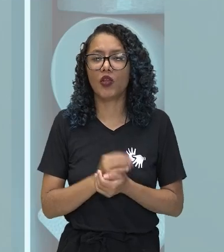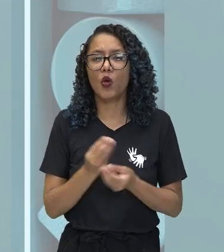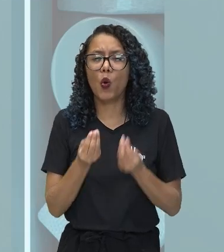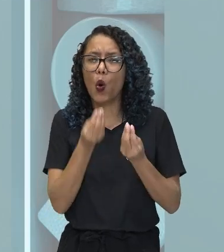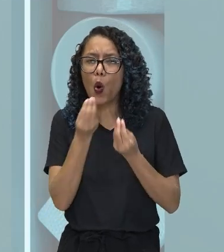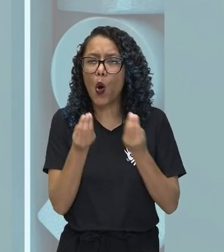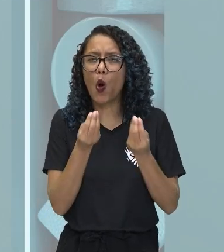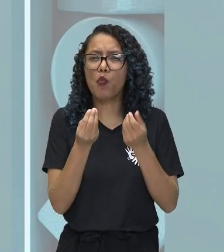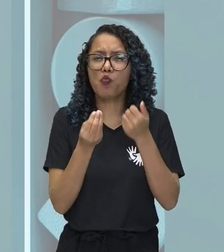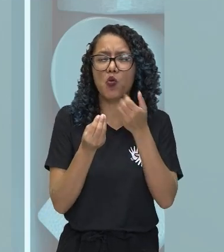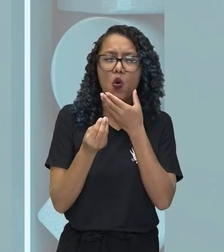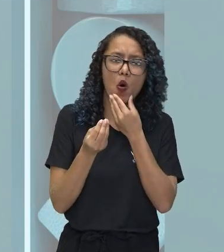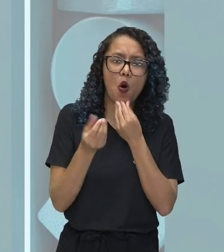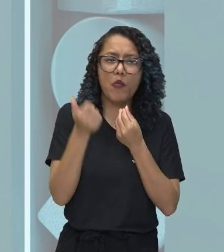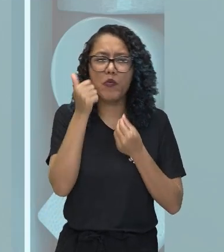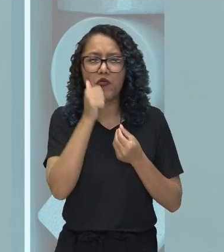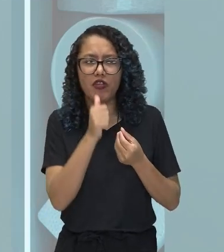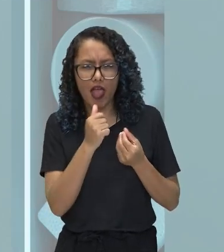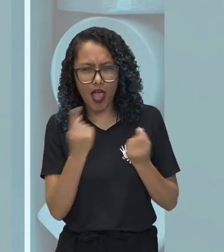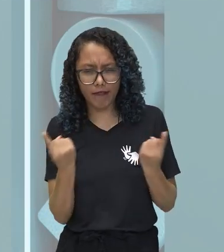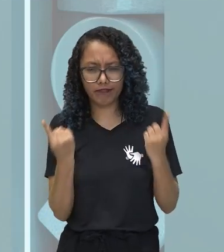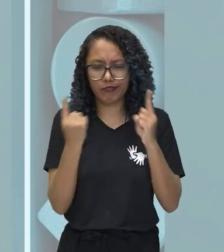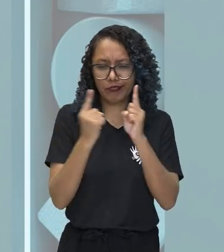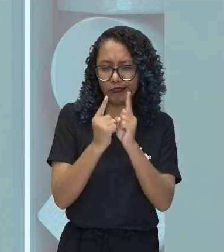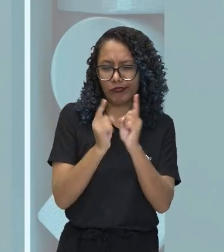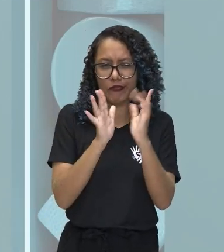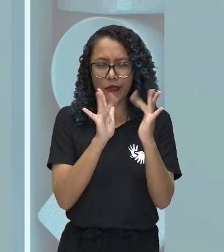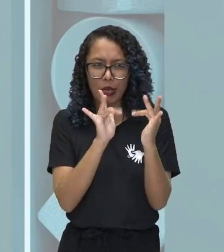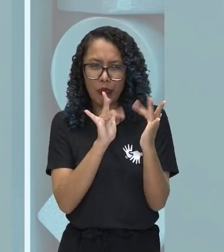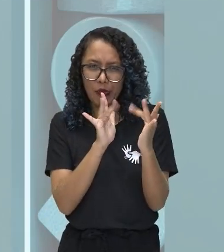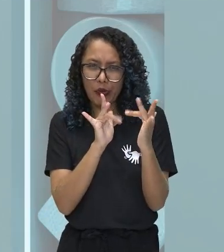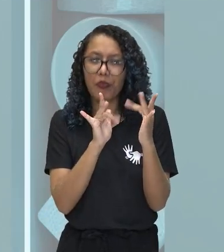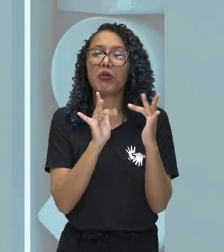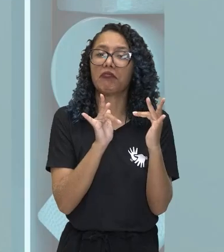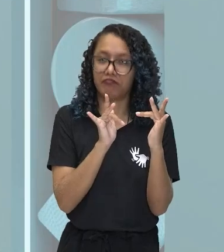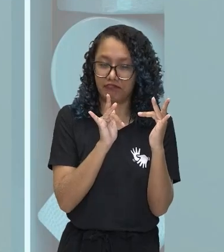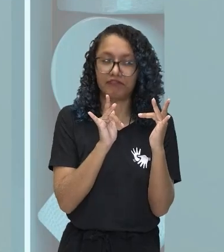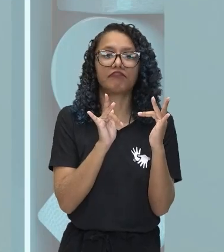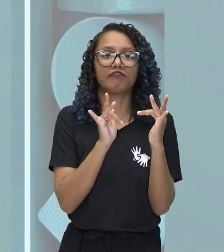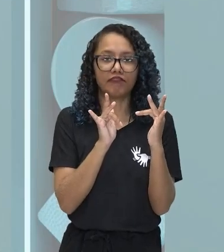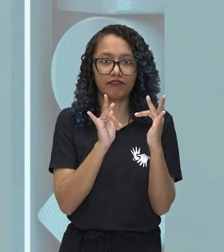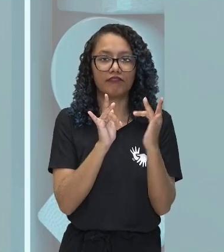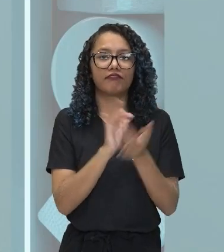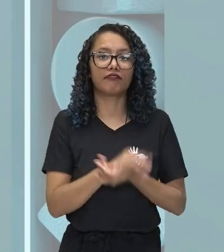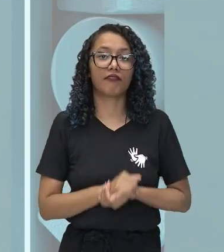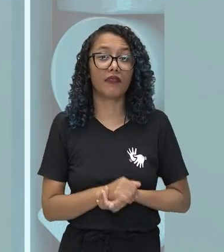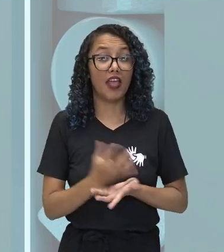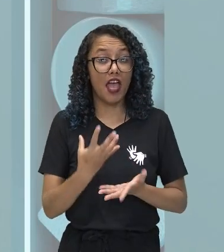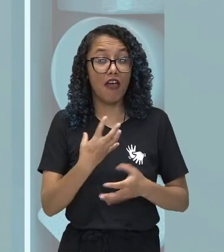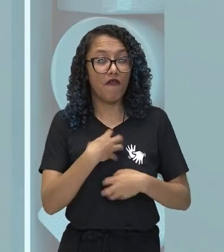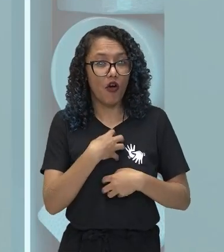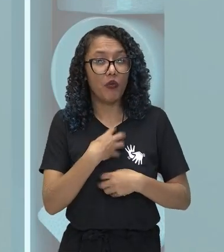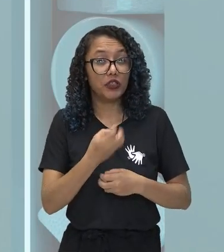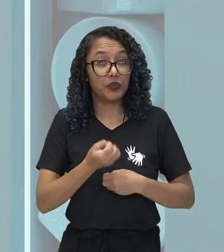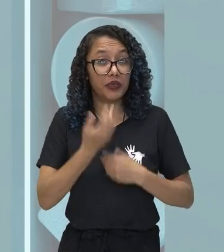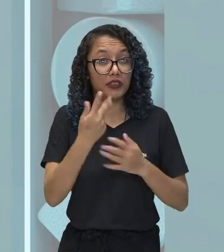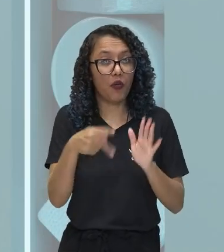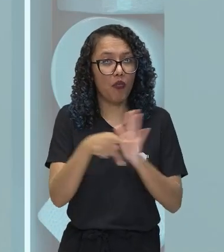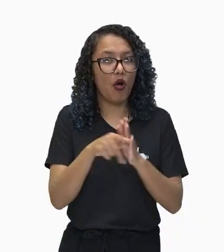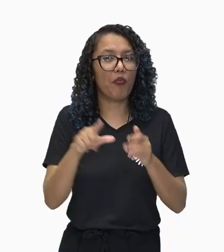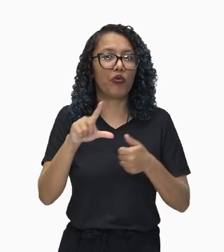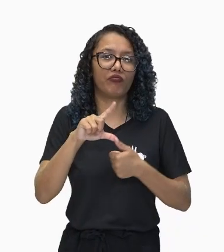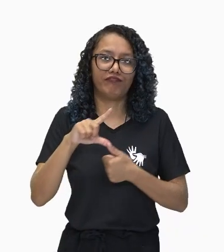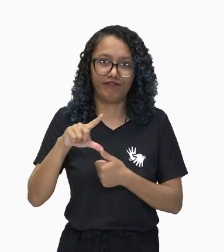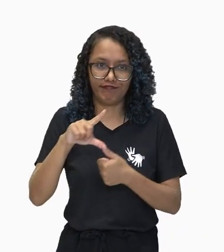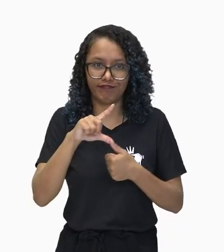homem com a mulher. Já é uma forma de expressão da cultura latina. E na Ásia, vocês lembram? Olha